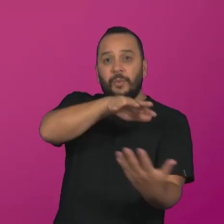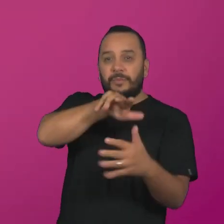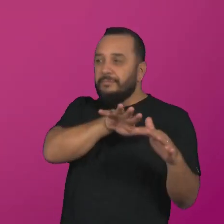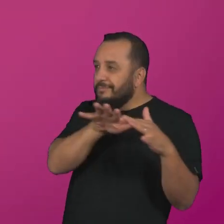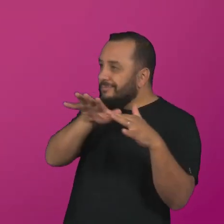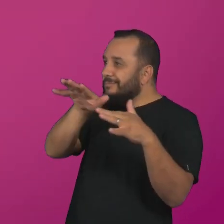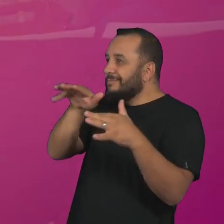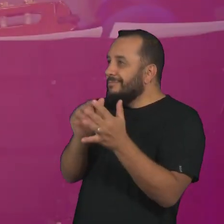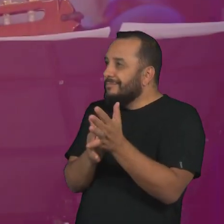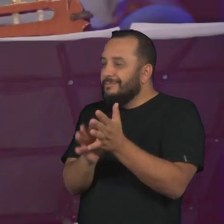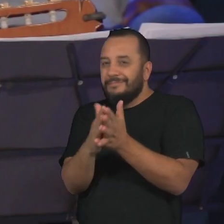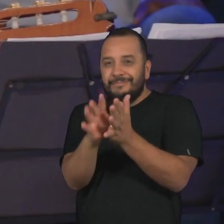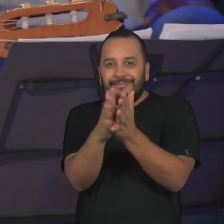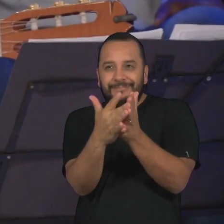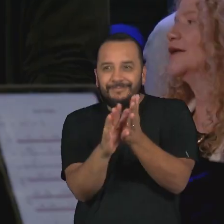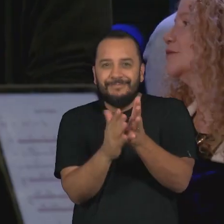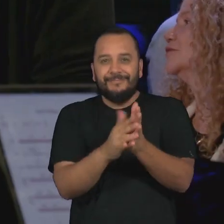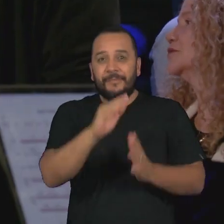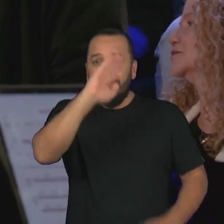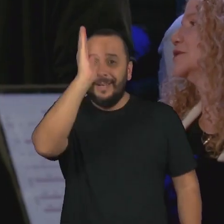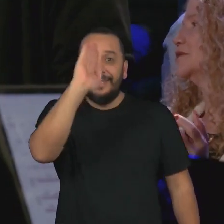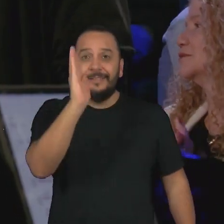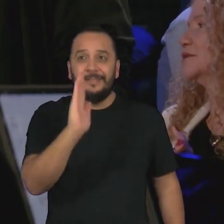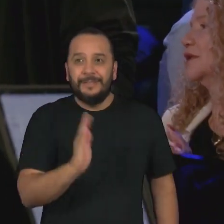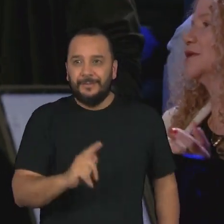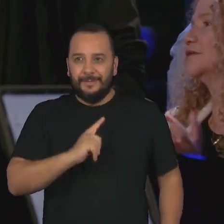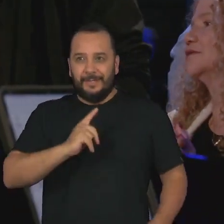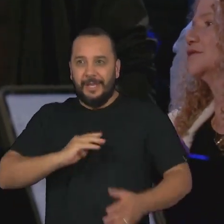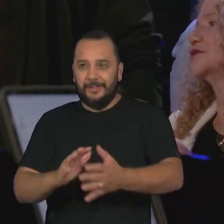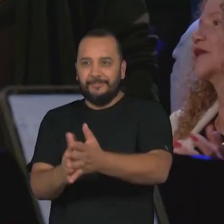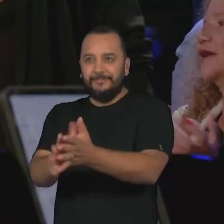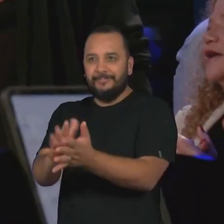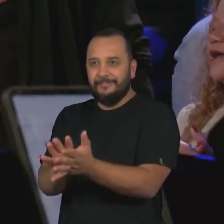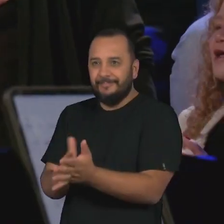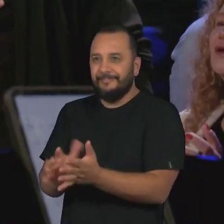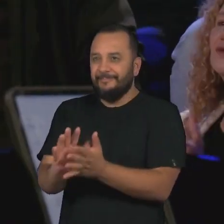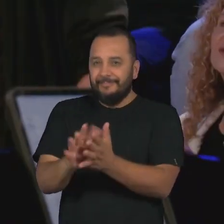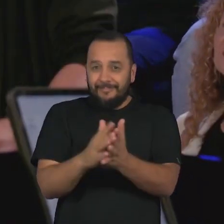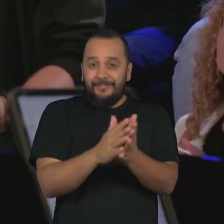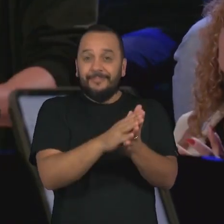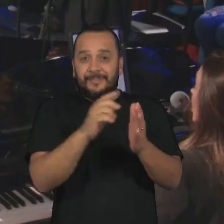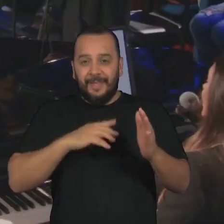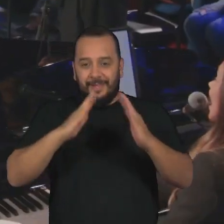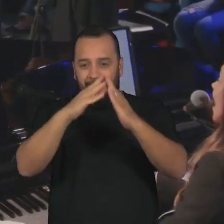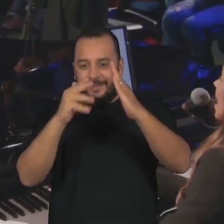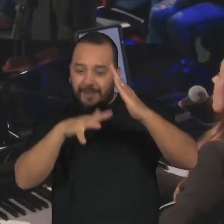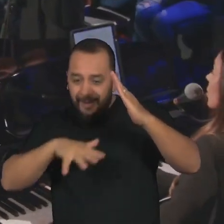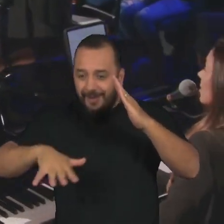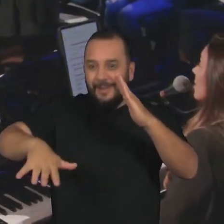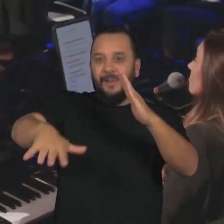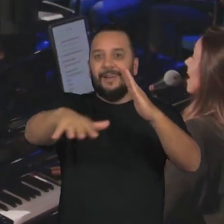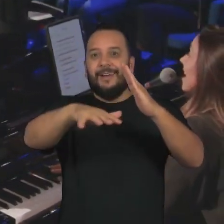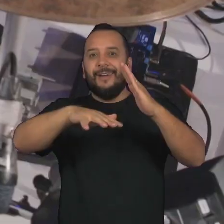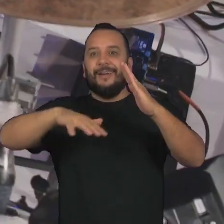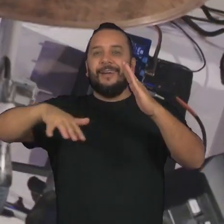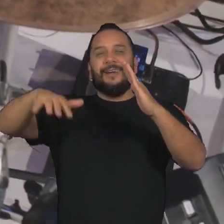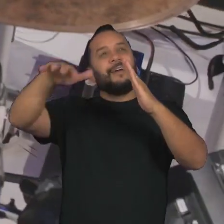Brasil, esquentai vossos pandeiros, iluminai os terreiros, que nós queremos